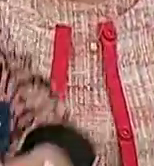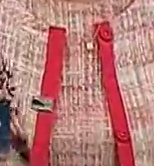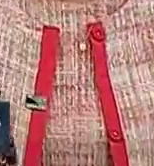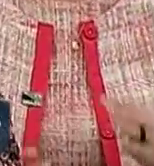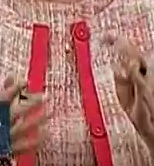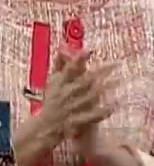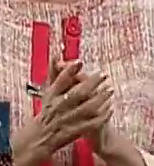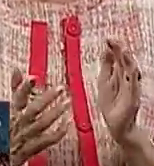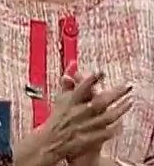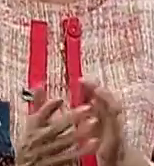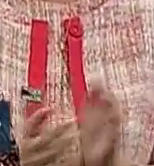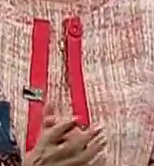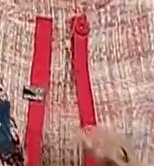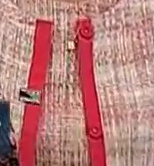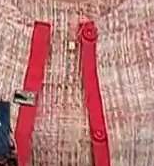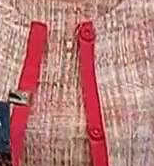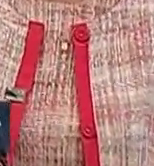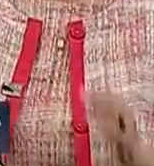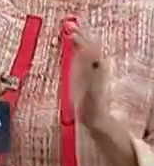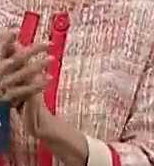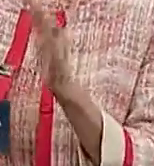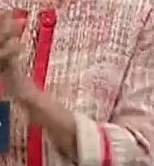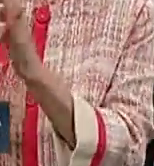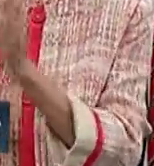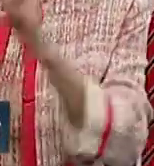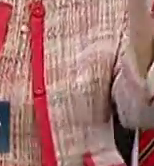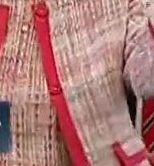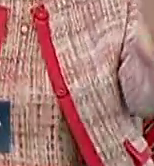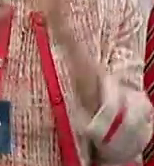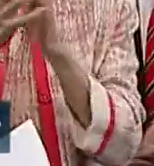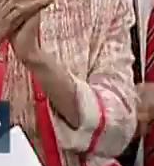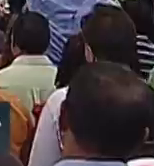computados na obra obrigado